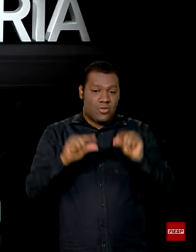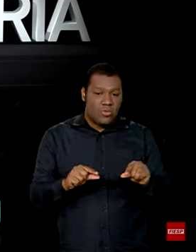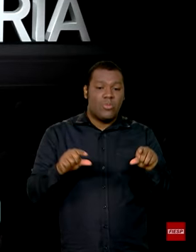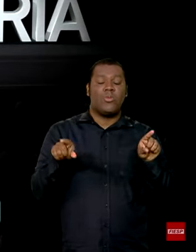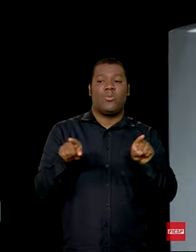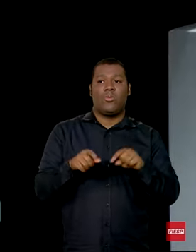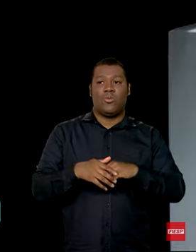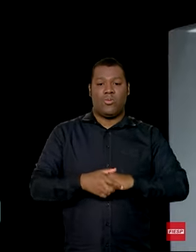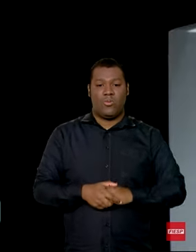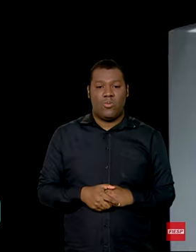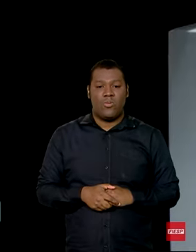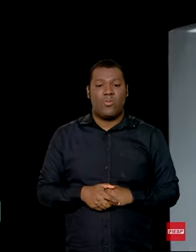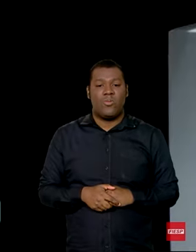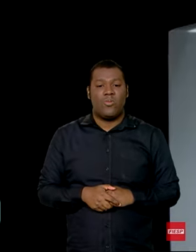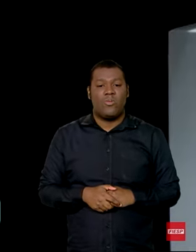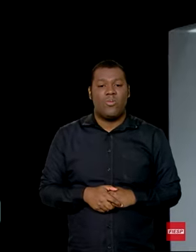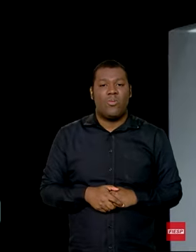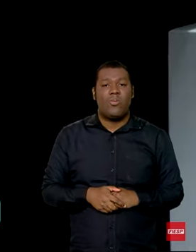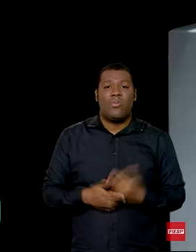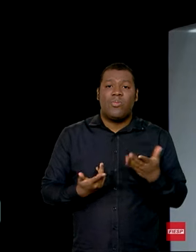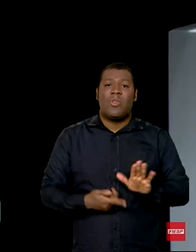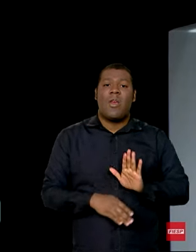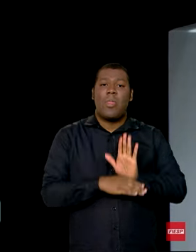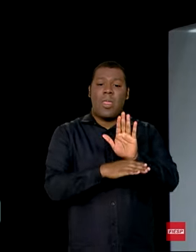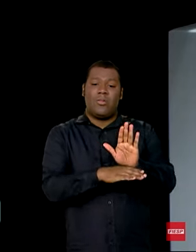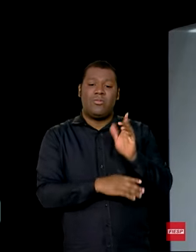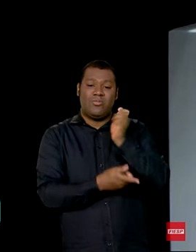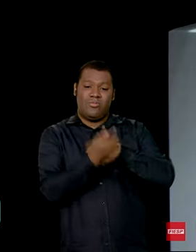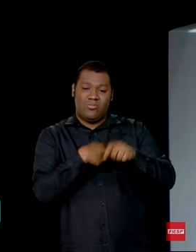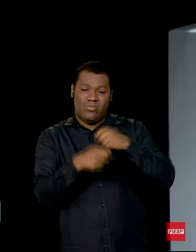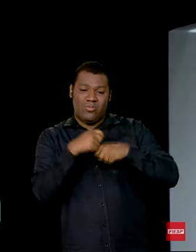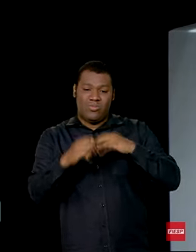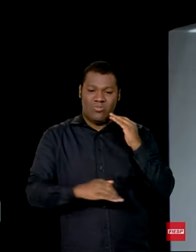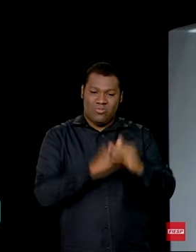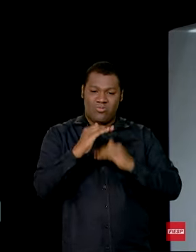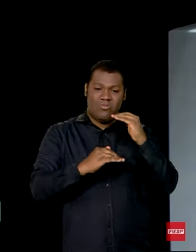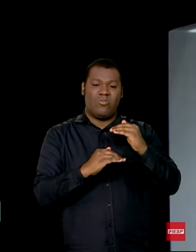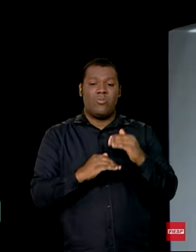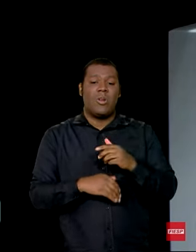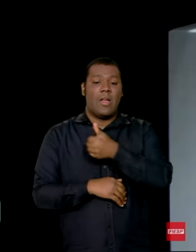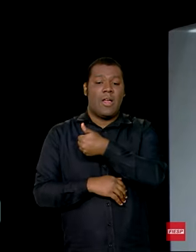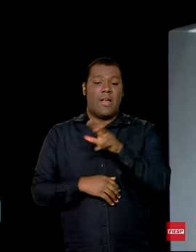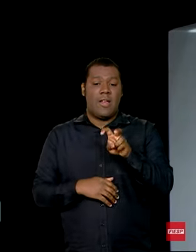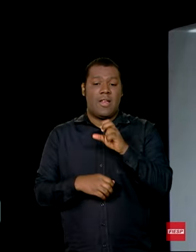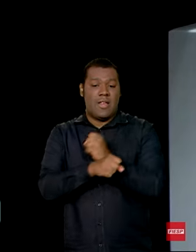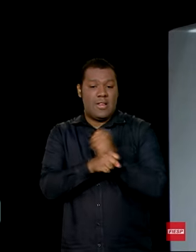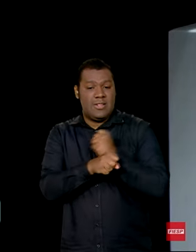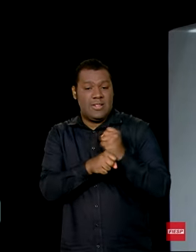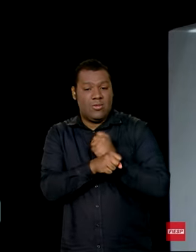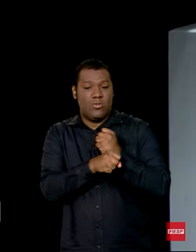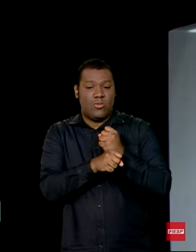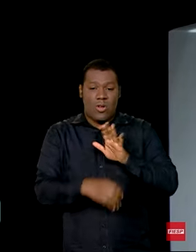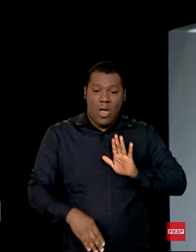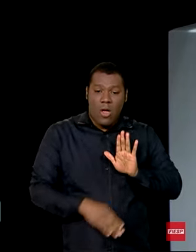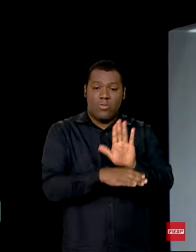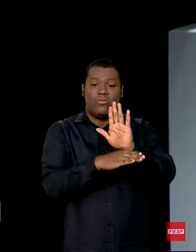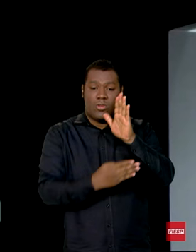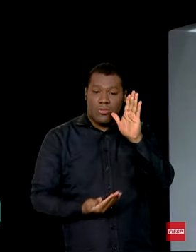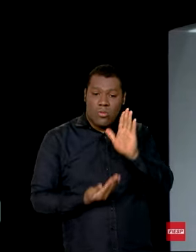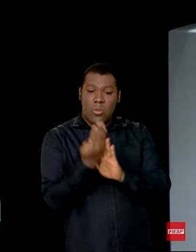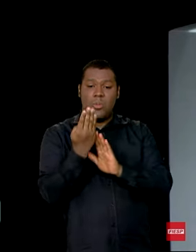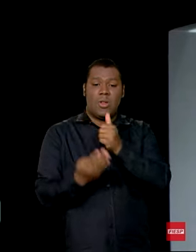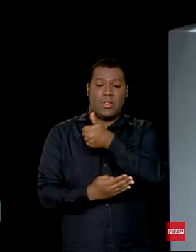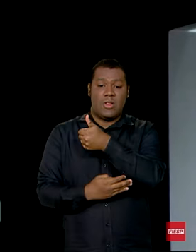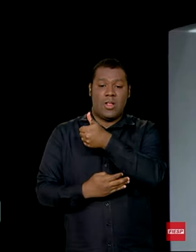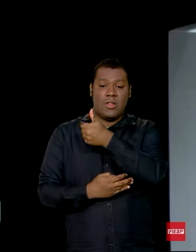tributária vai trazer eficiência econômica. Ela pode, em 15 anos, aumentar